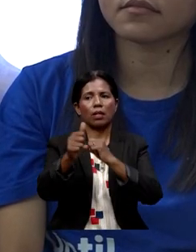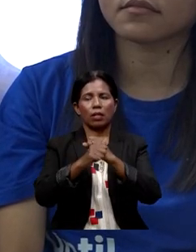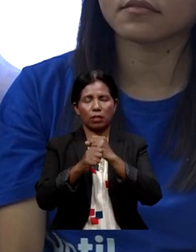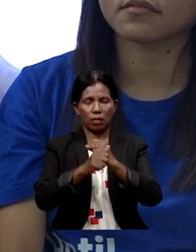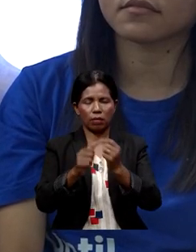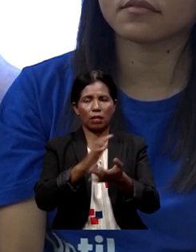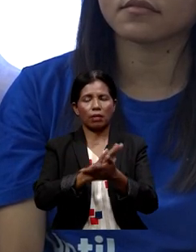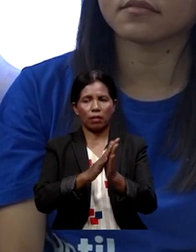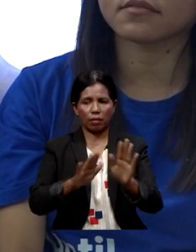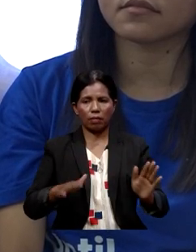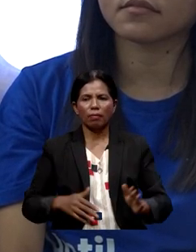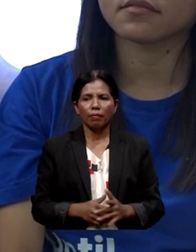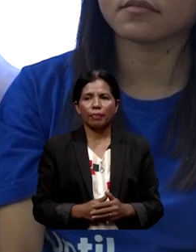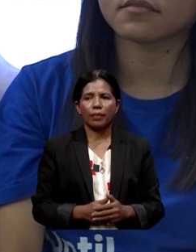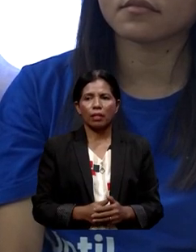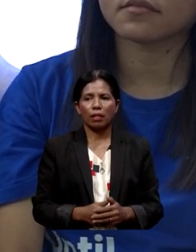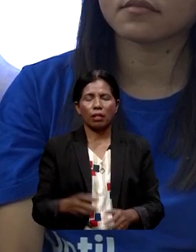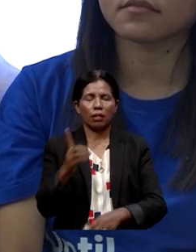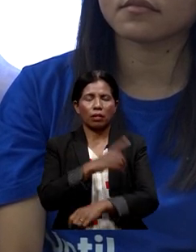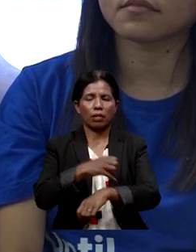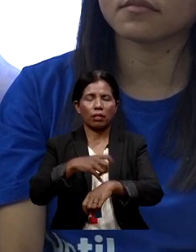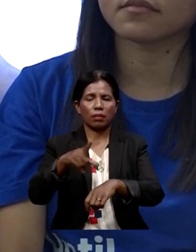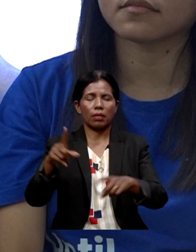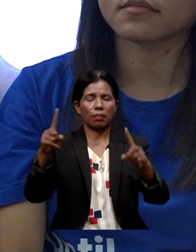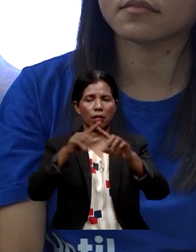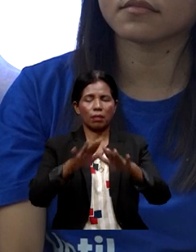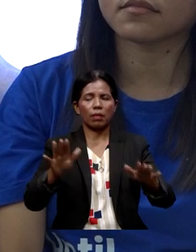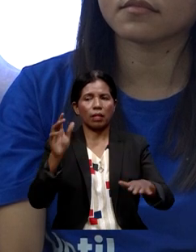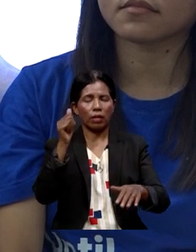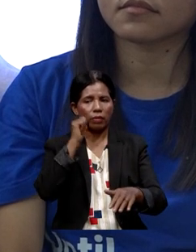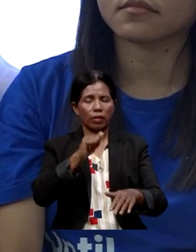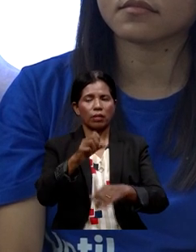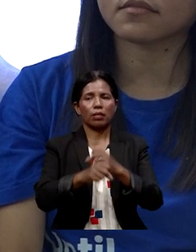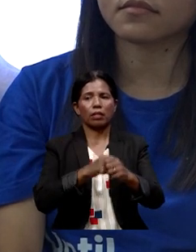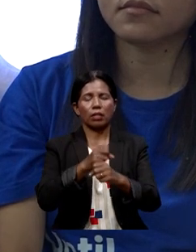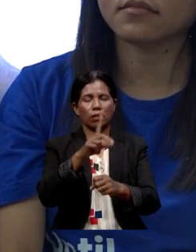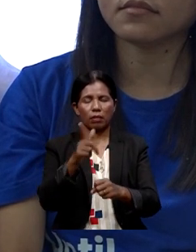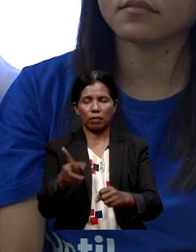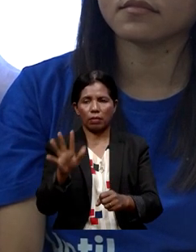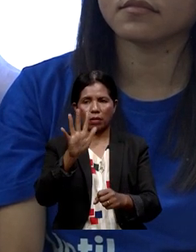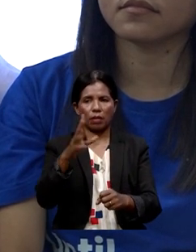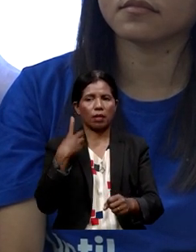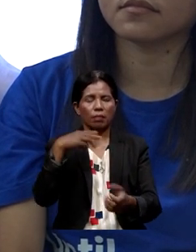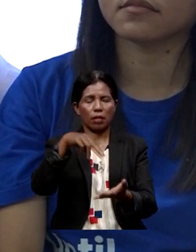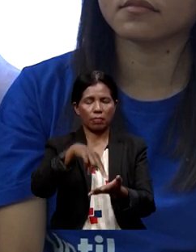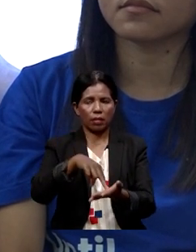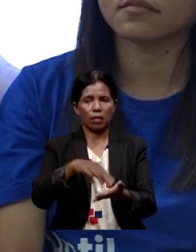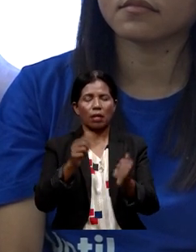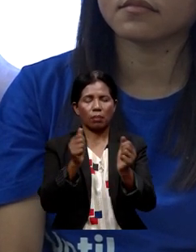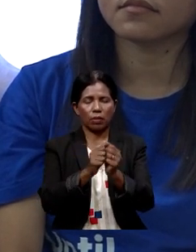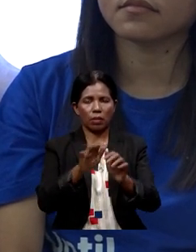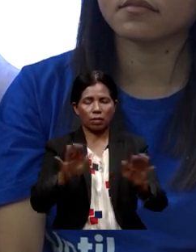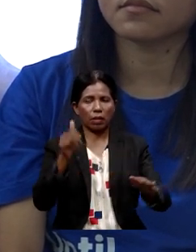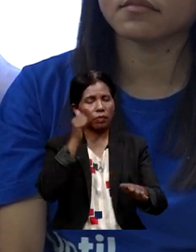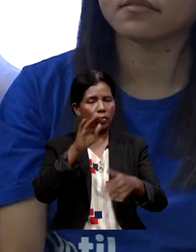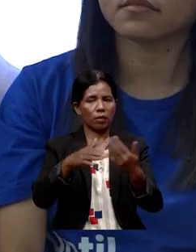Dame. Loro Internacional Balabaric Feto tinha 2024. Ami Amrik e solidariedade Balabaric Feto Sira ne